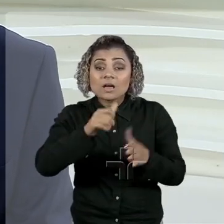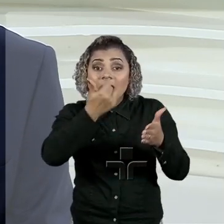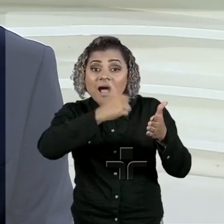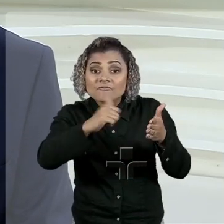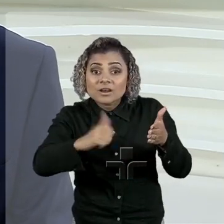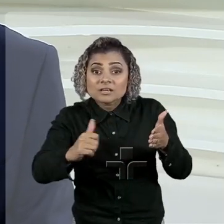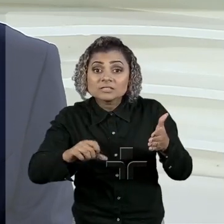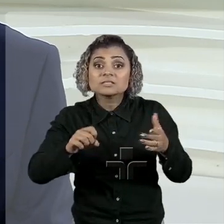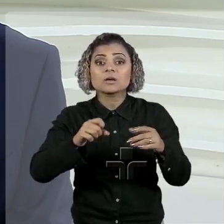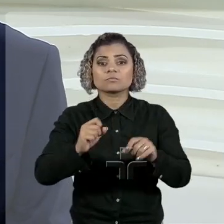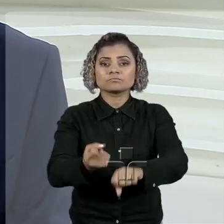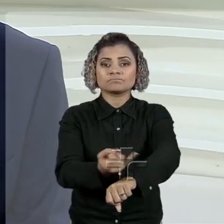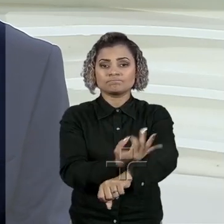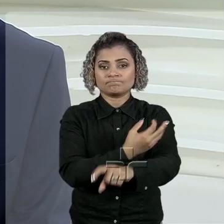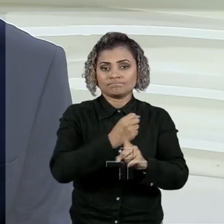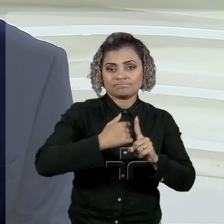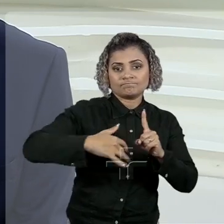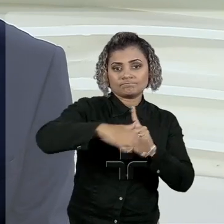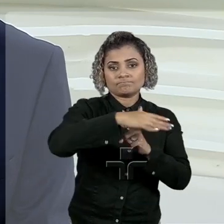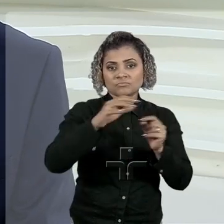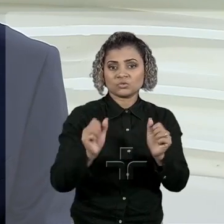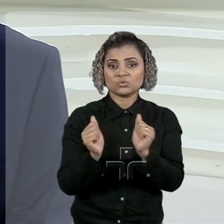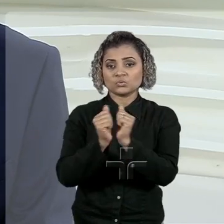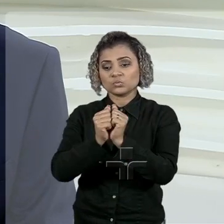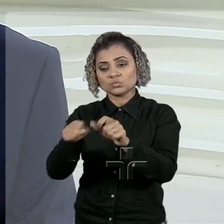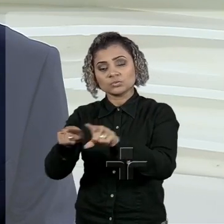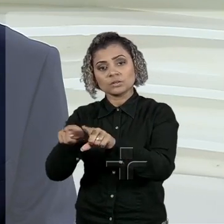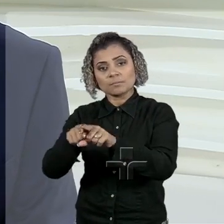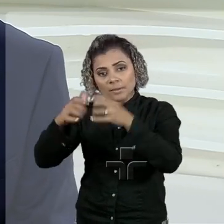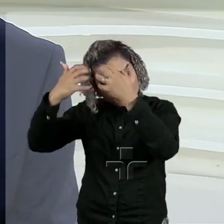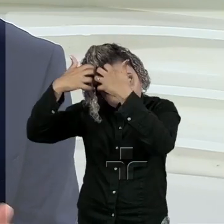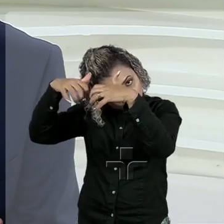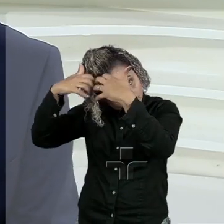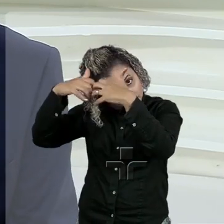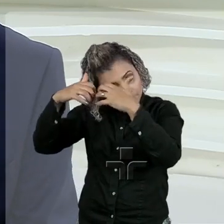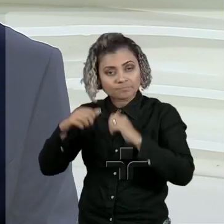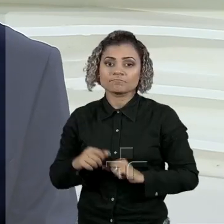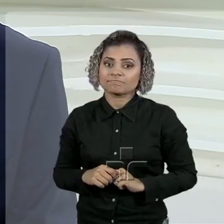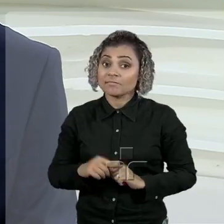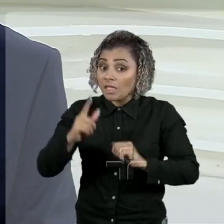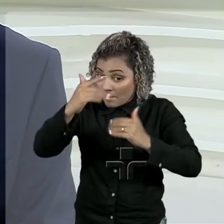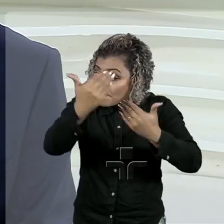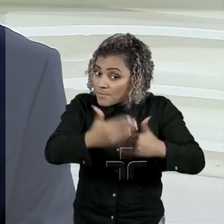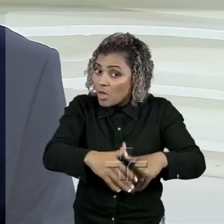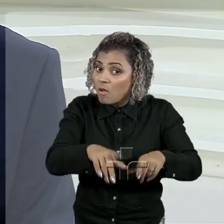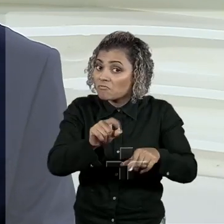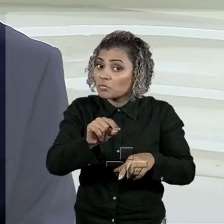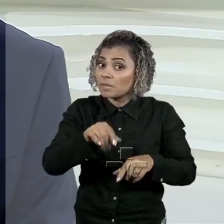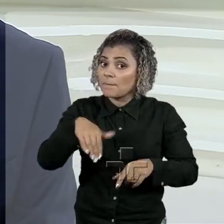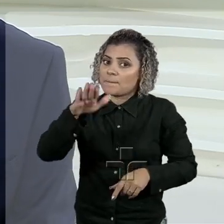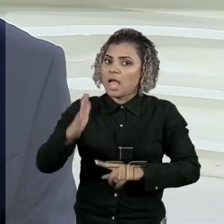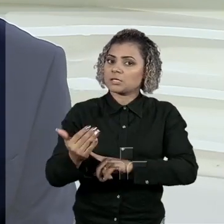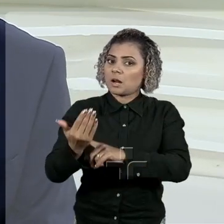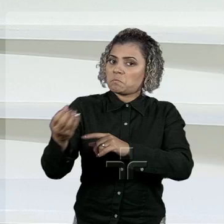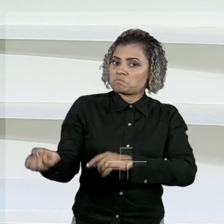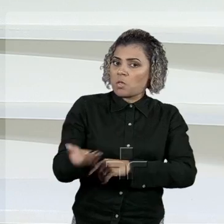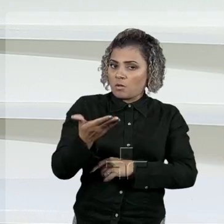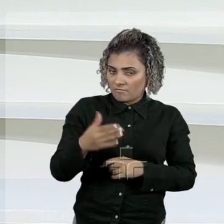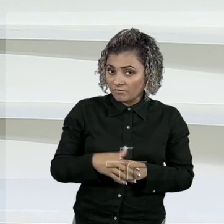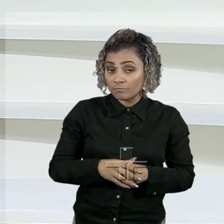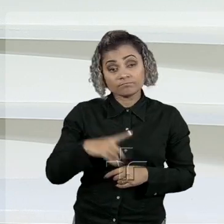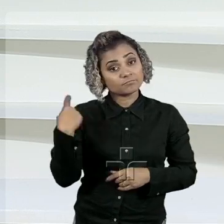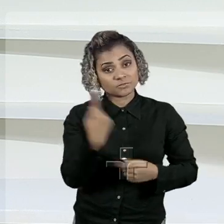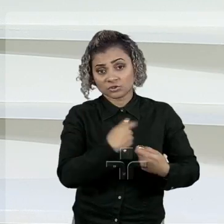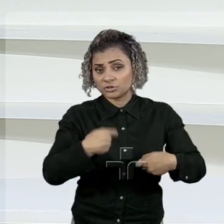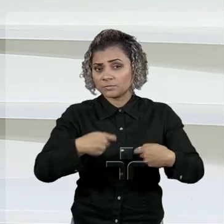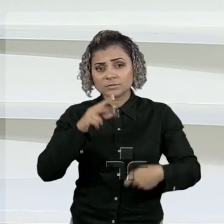avaliações socioemocionais em conjunto com as do cognitivo, inclusive com uma prova muito mais moderna. A gente precisa olhar para